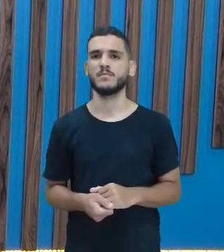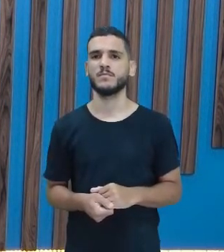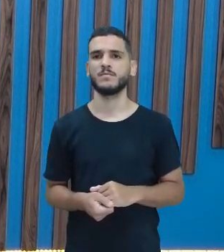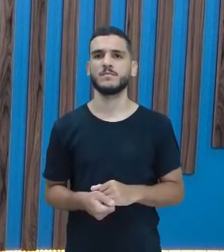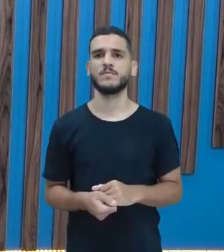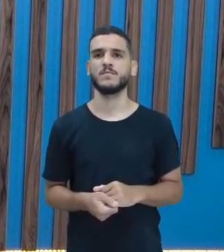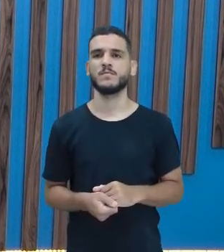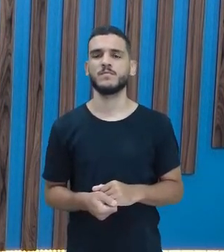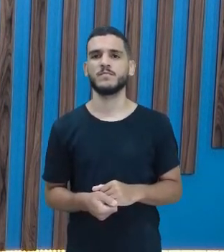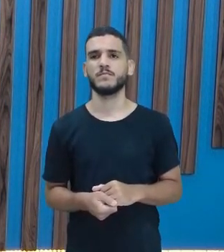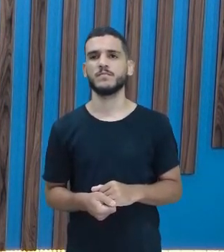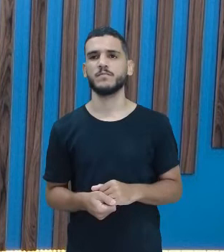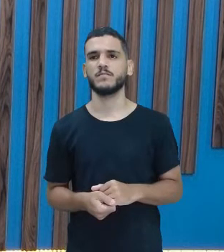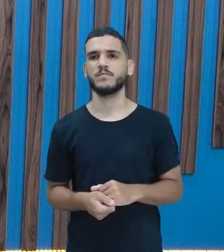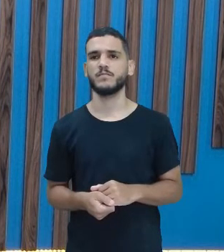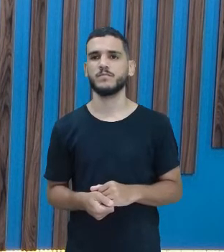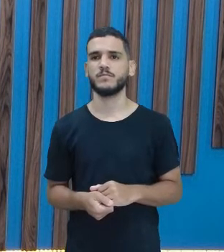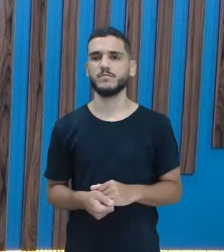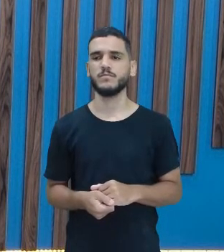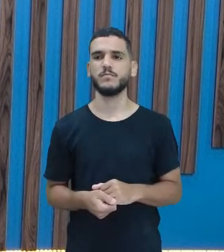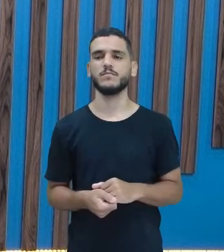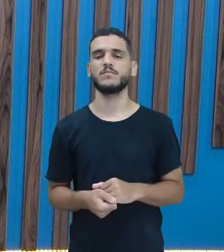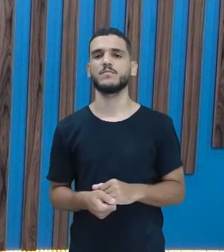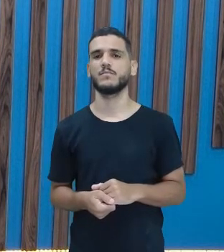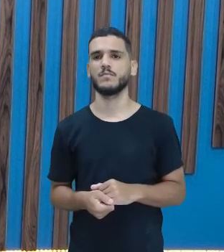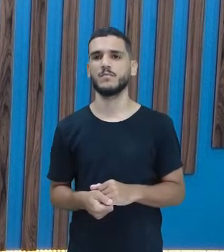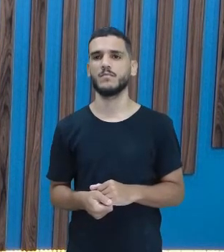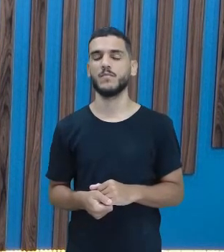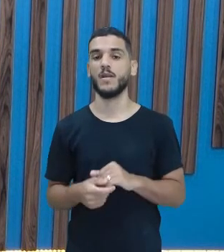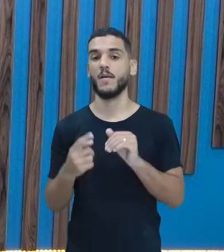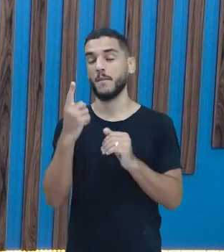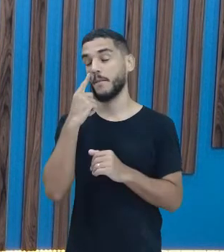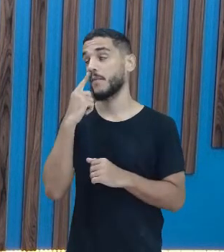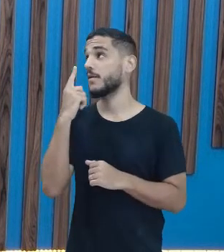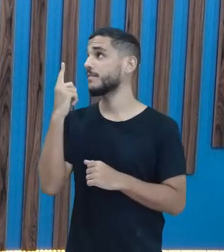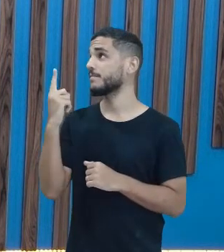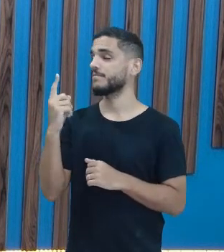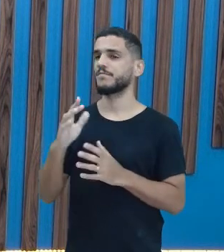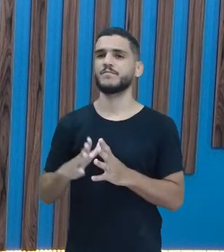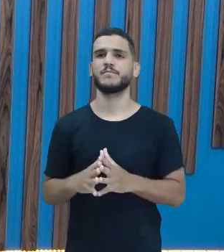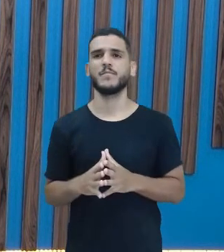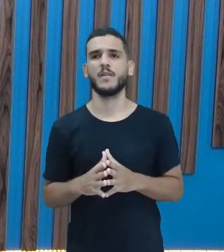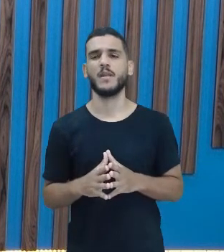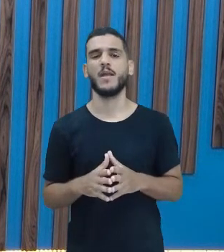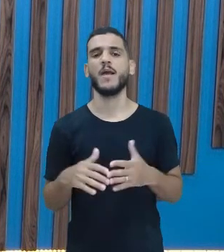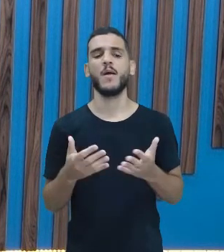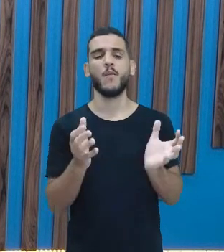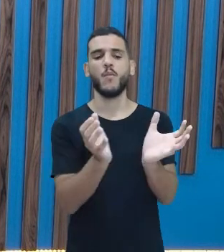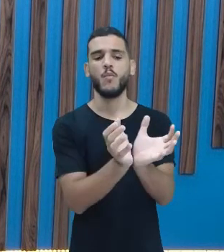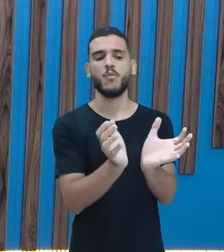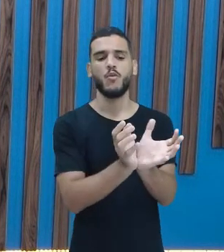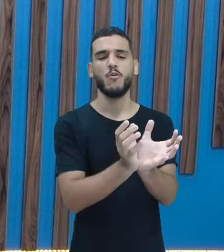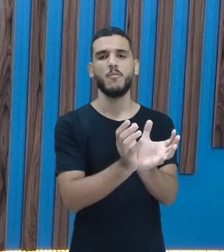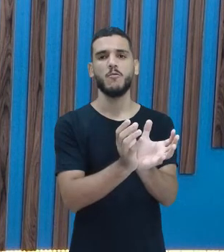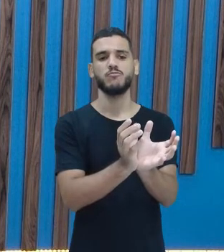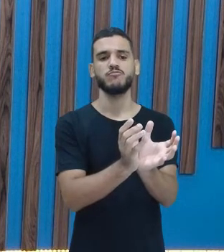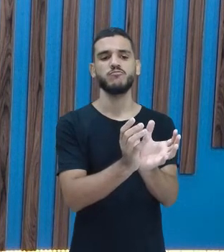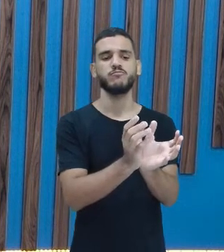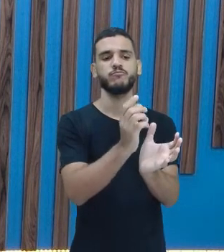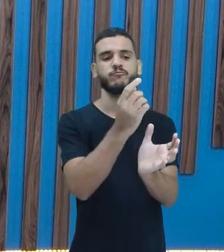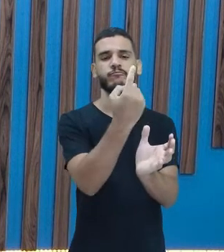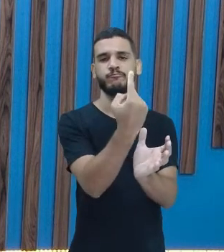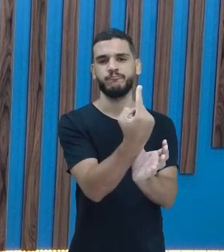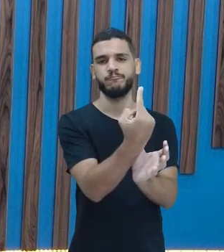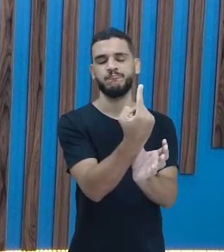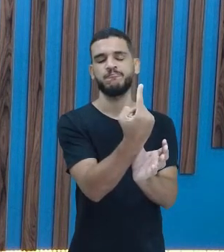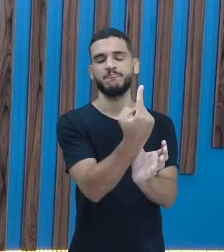Aqui nessa primeira linha aqui, eu coloquei qual seria a opção para a eleição. Eu só tenho essa opção